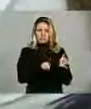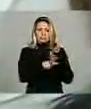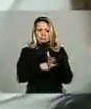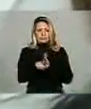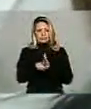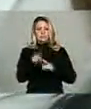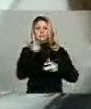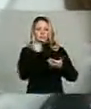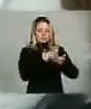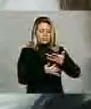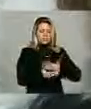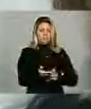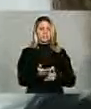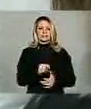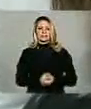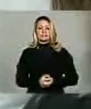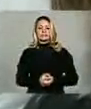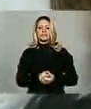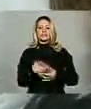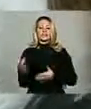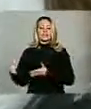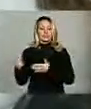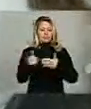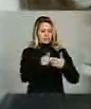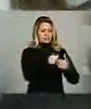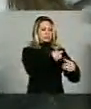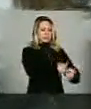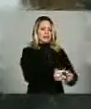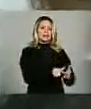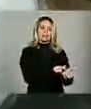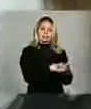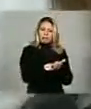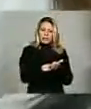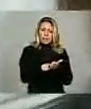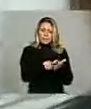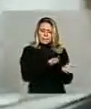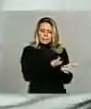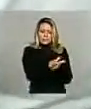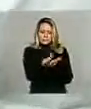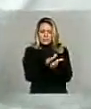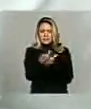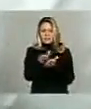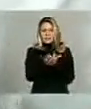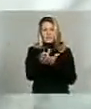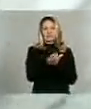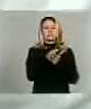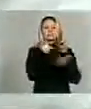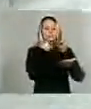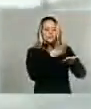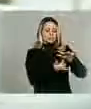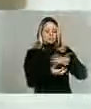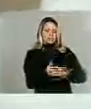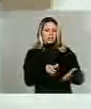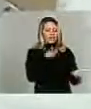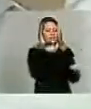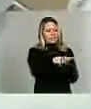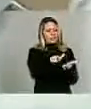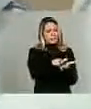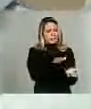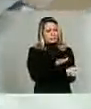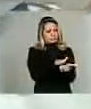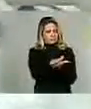bebê. Ele vem aqui para dentro do laboratório para ser processada a amostra, né, que entra no papel